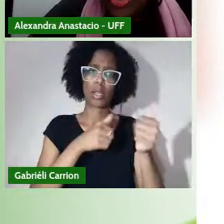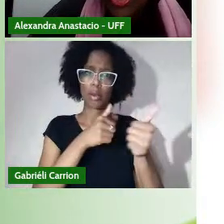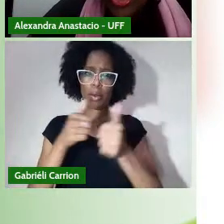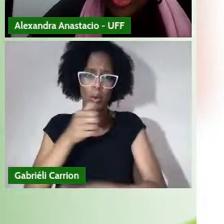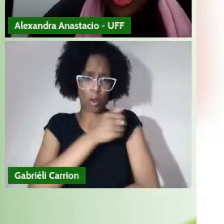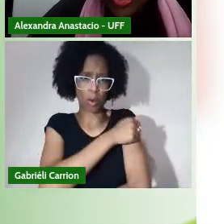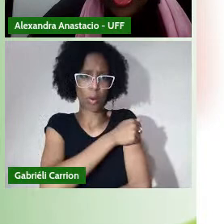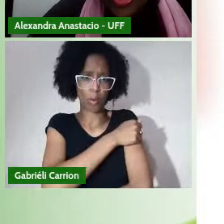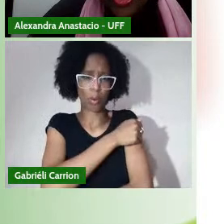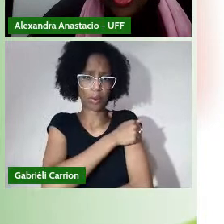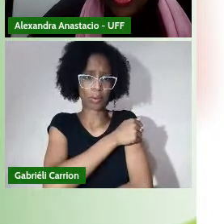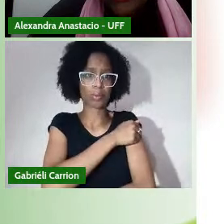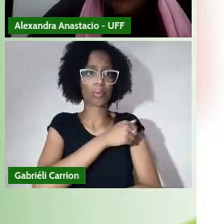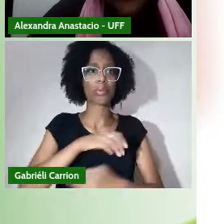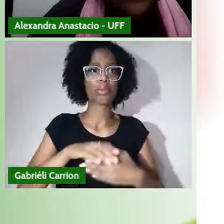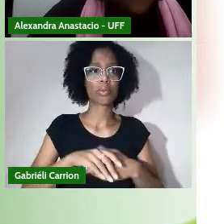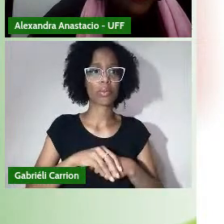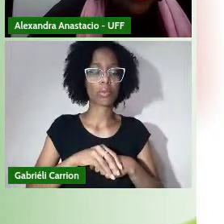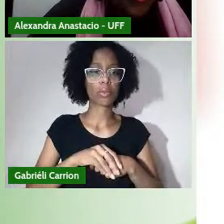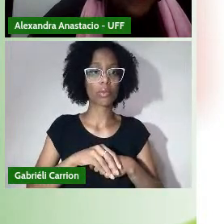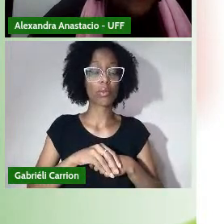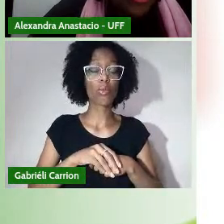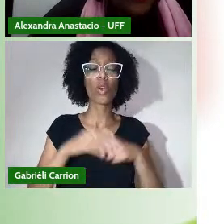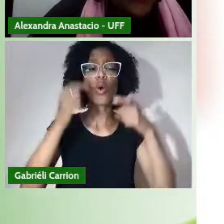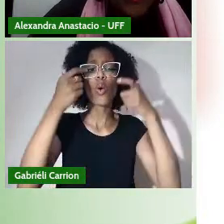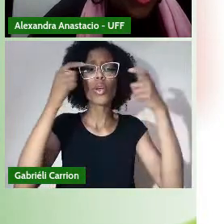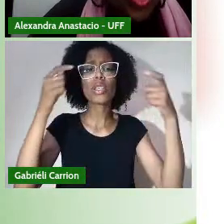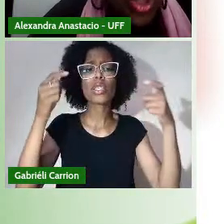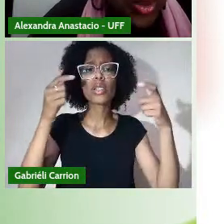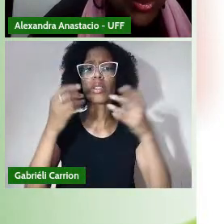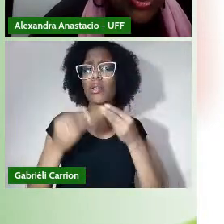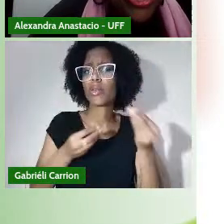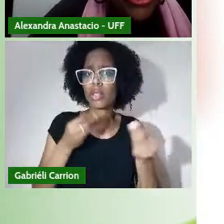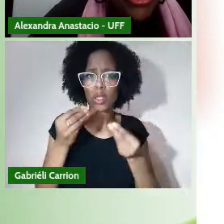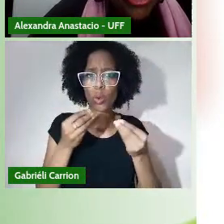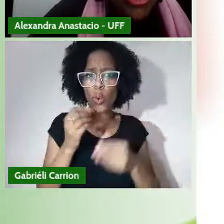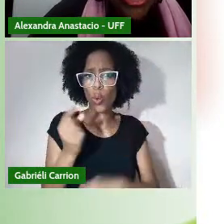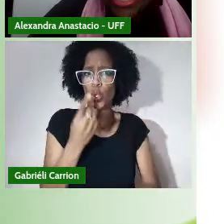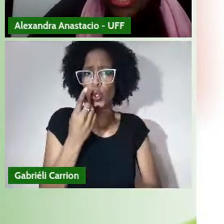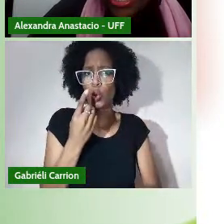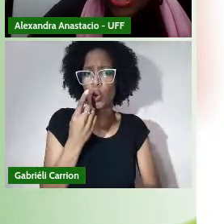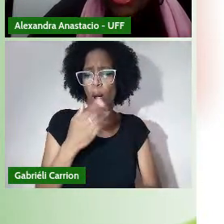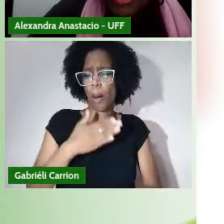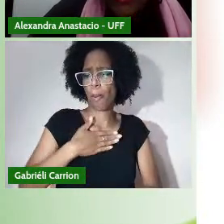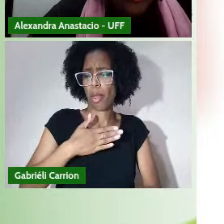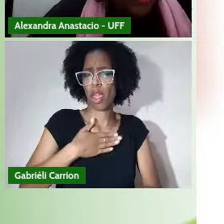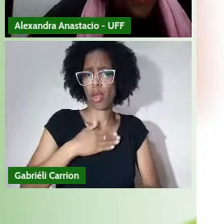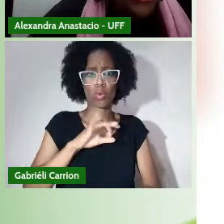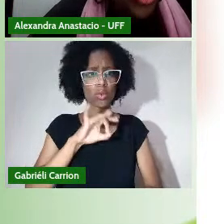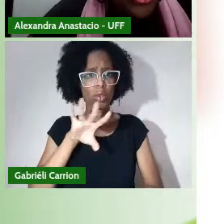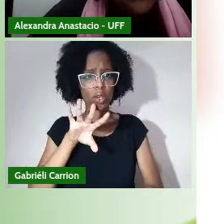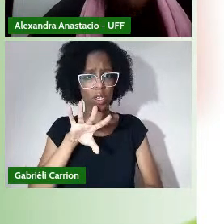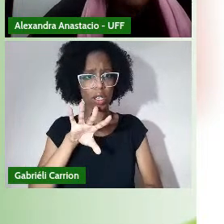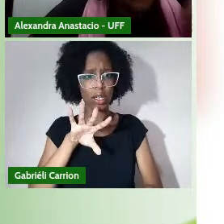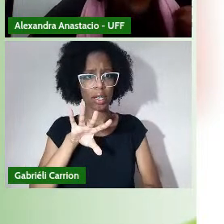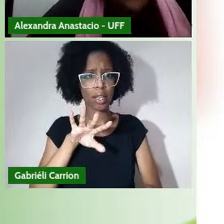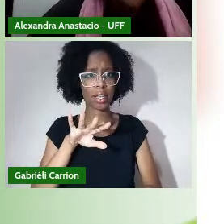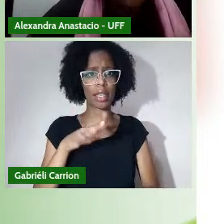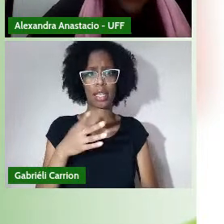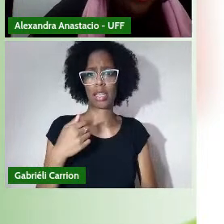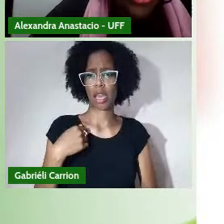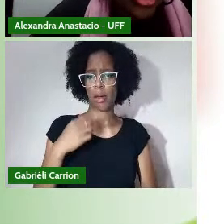estudante, esse conhecimento não é uma via, não é único, né? Não é só a partir desse